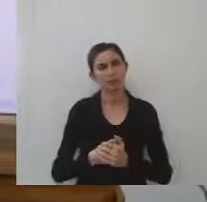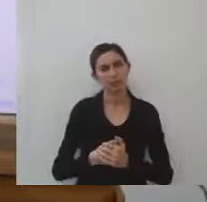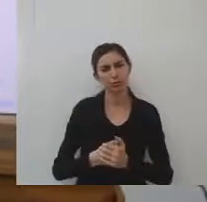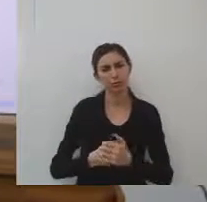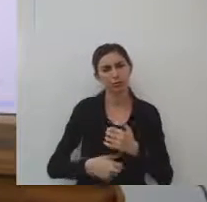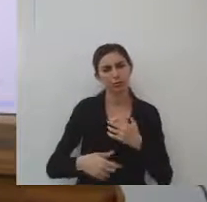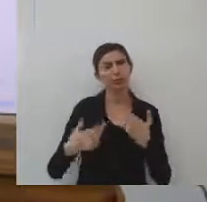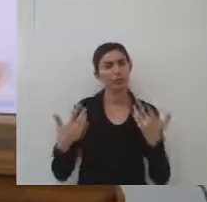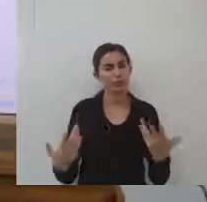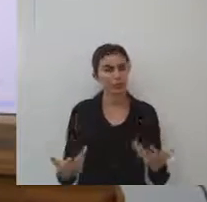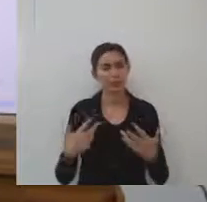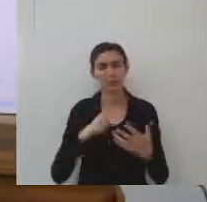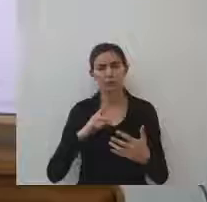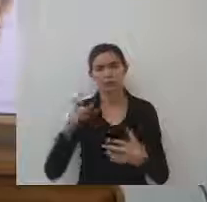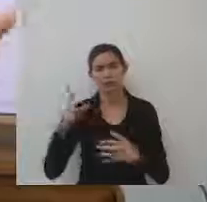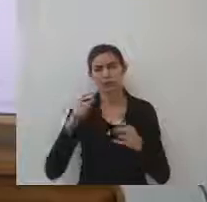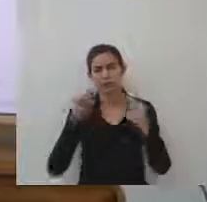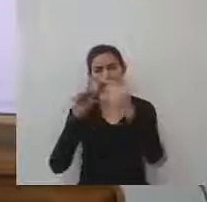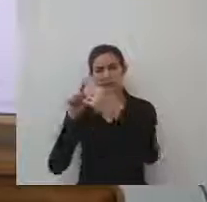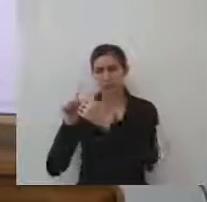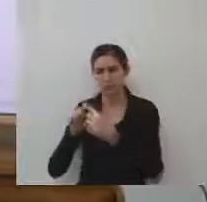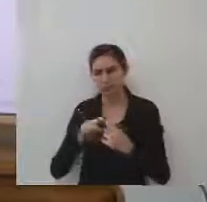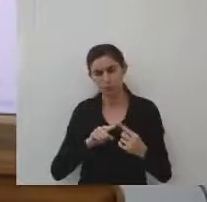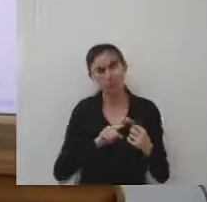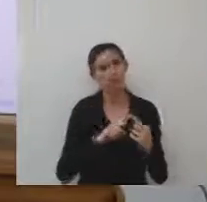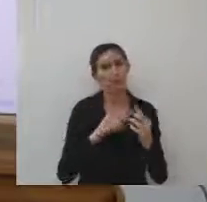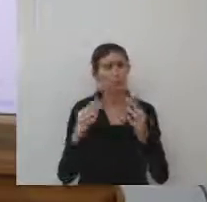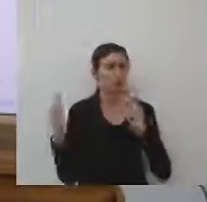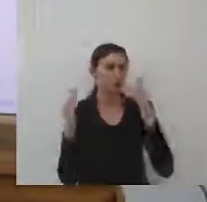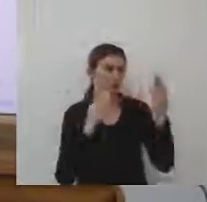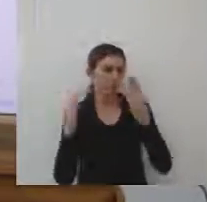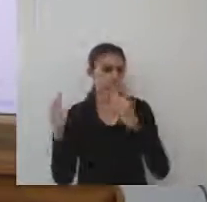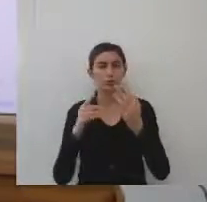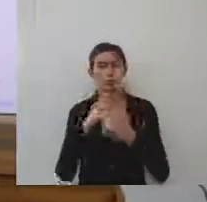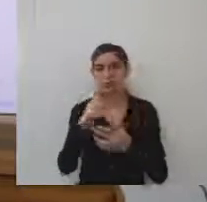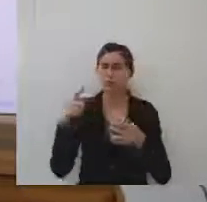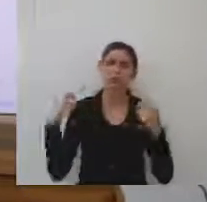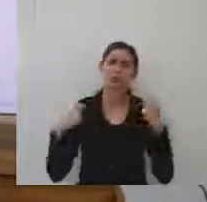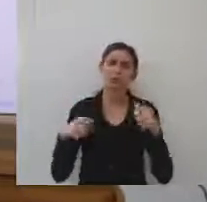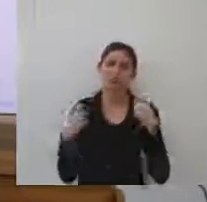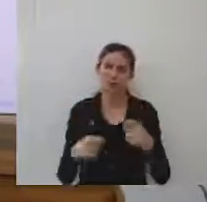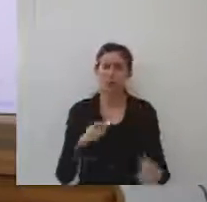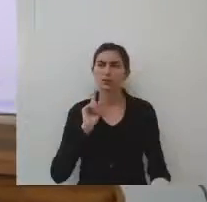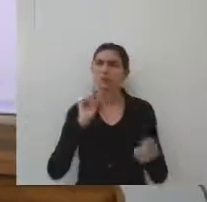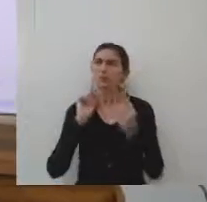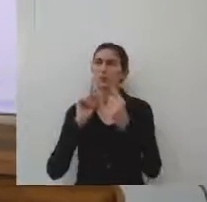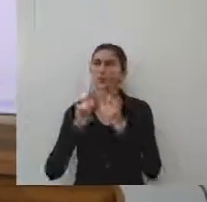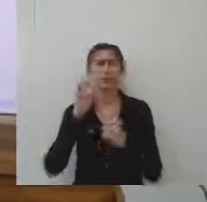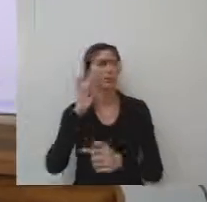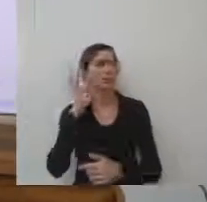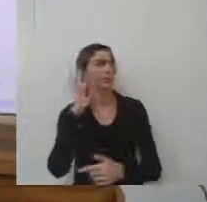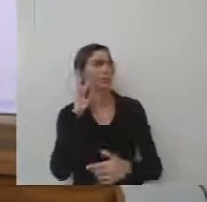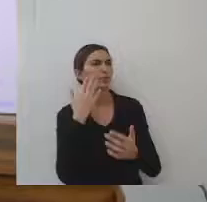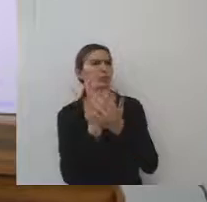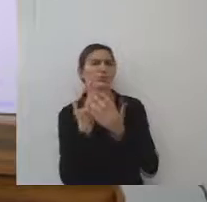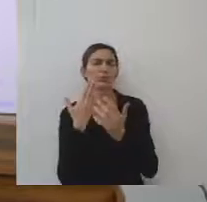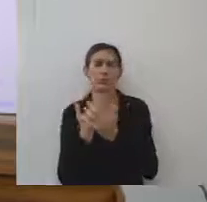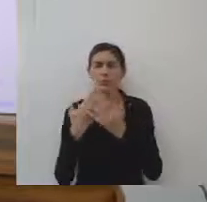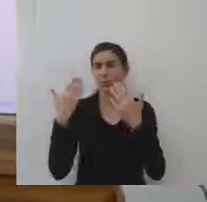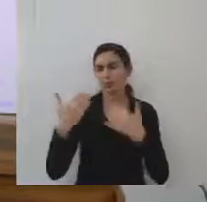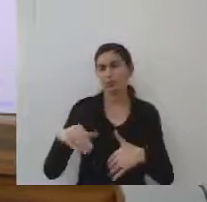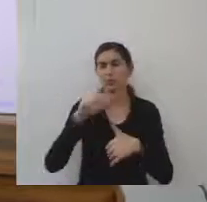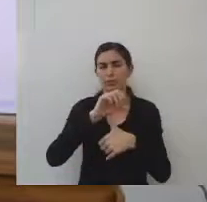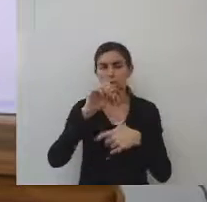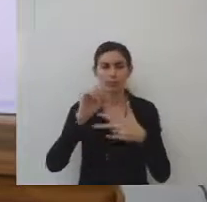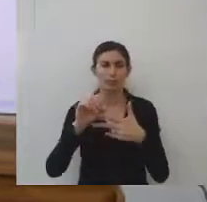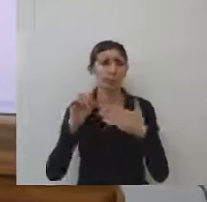capoeira? Então, são esses links, são essas comparações que você precisa estar ligado, estudante, justamente para a prova do